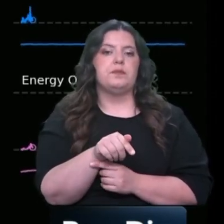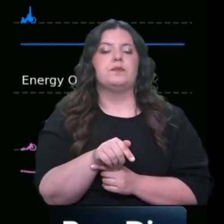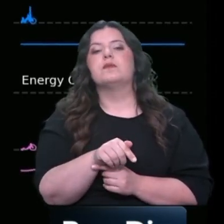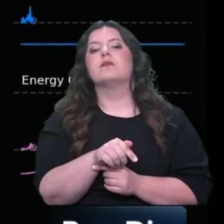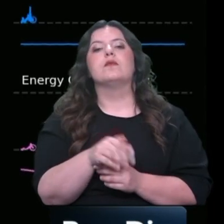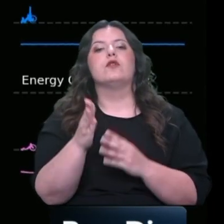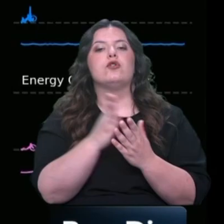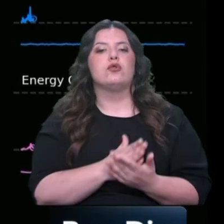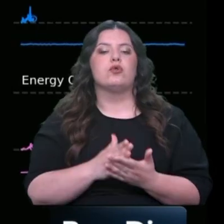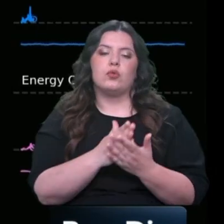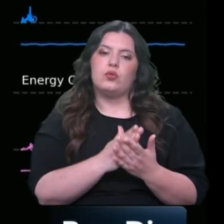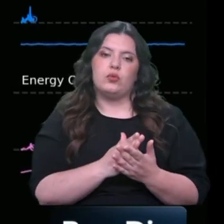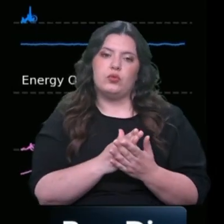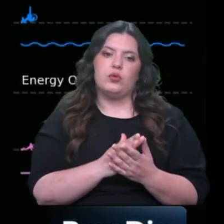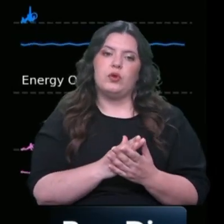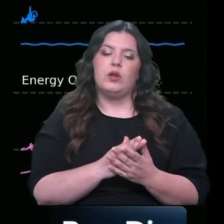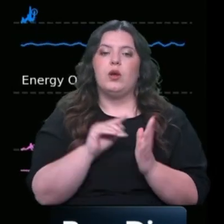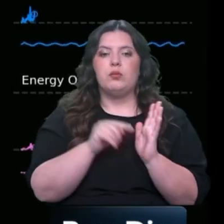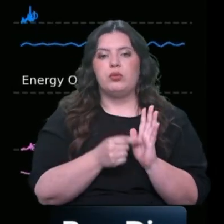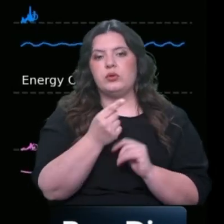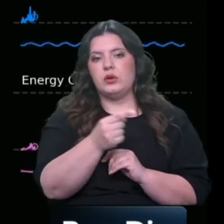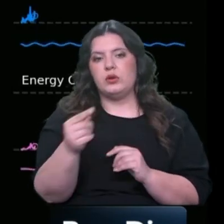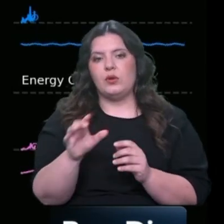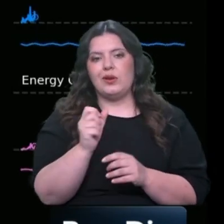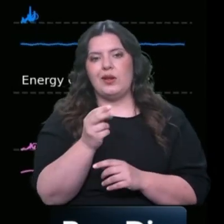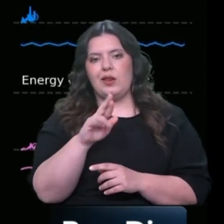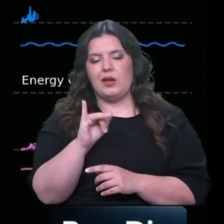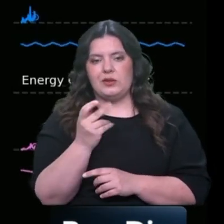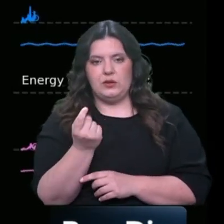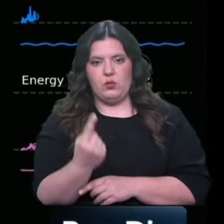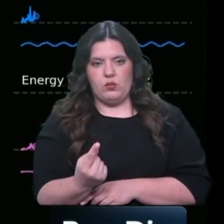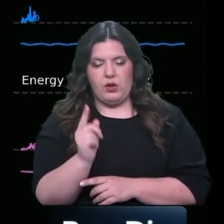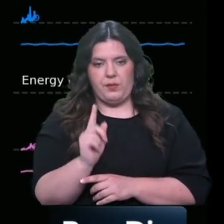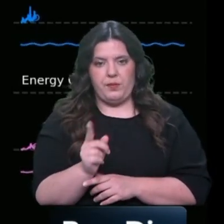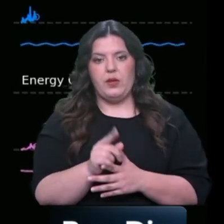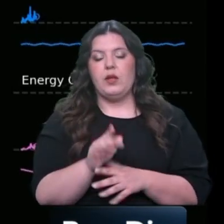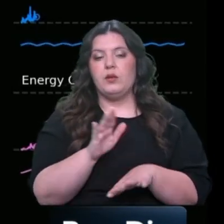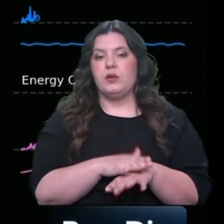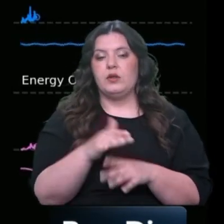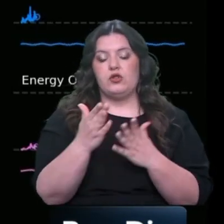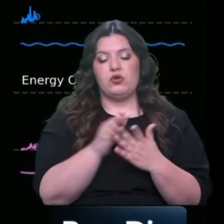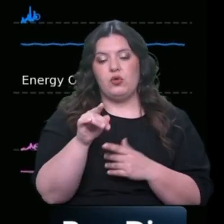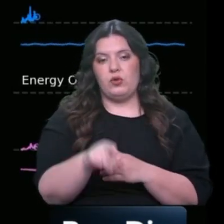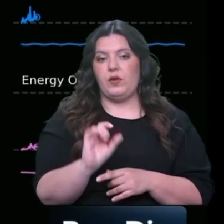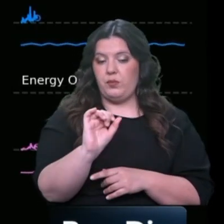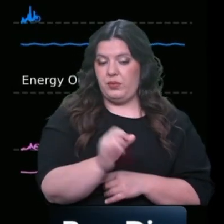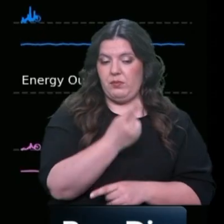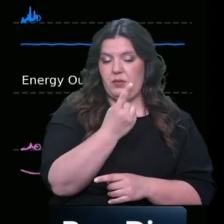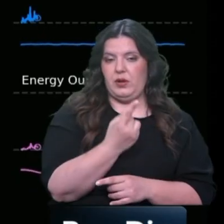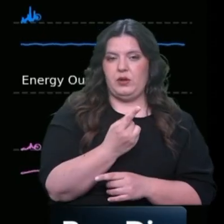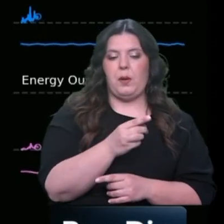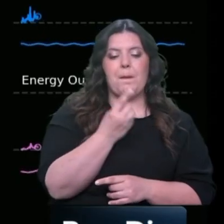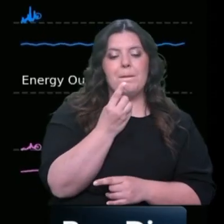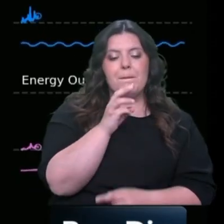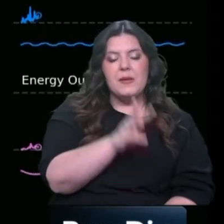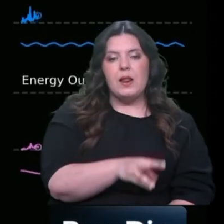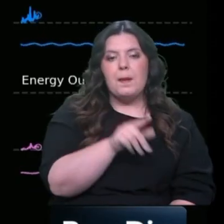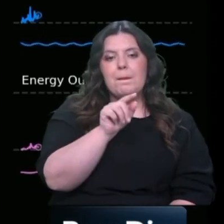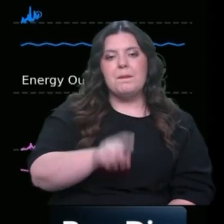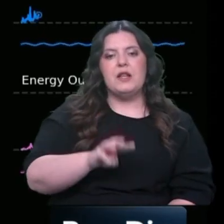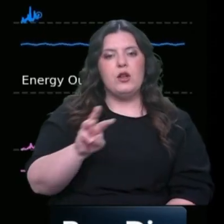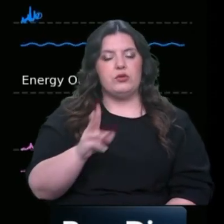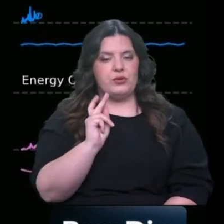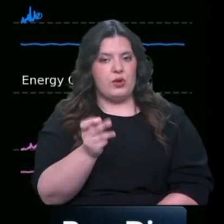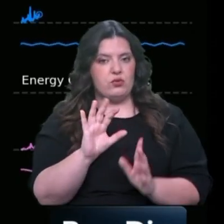neste estudo, nesta simulação, cada ponto é uma galáxia. E, portanto, este estudo vai desde o primeiro 1000 milhões de anos do universo